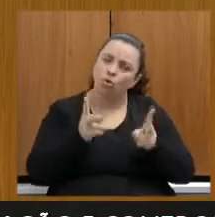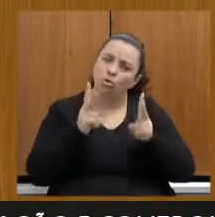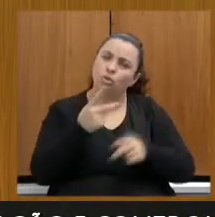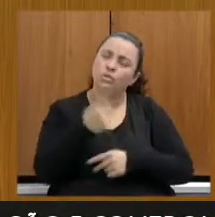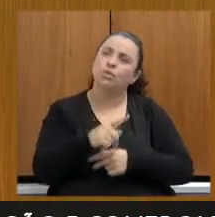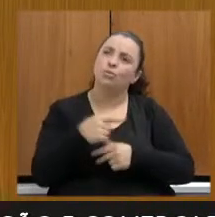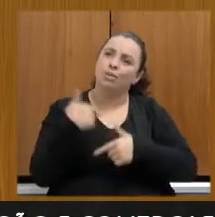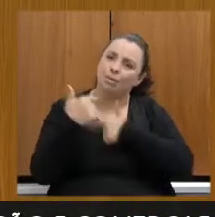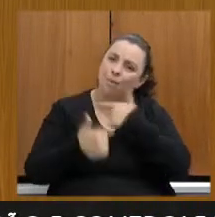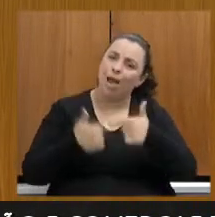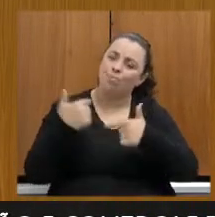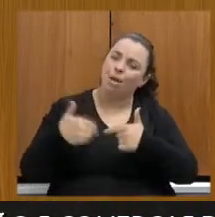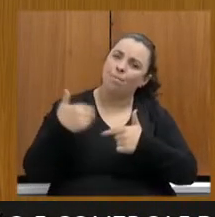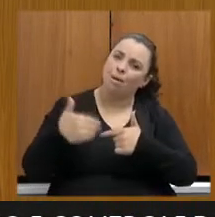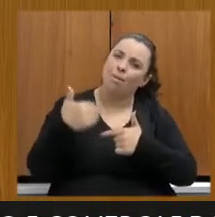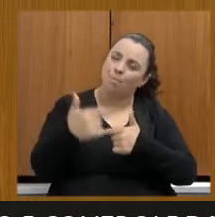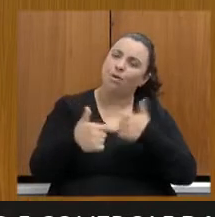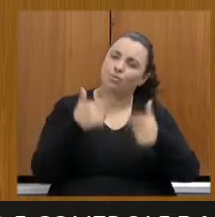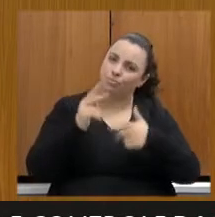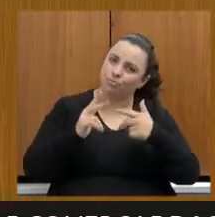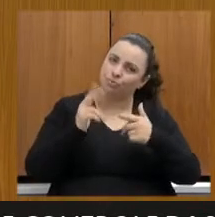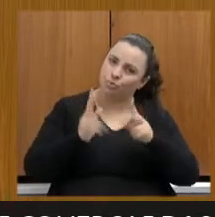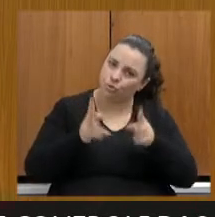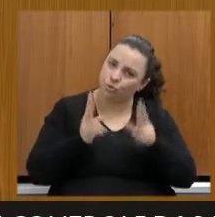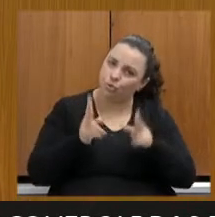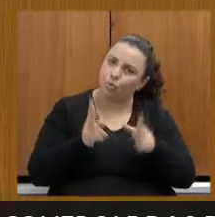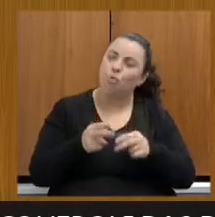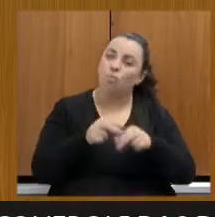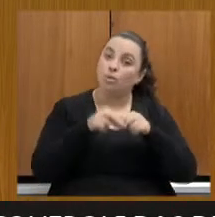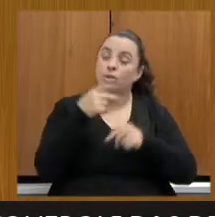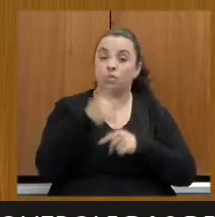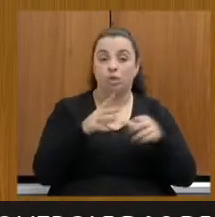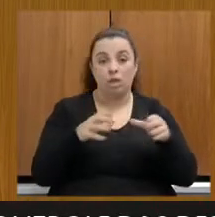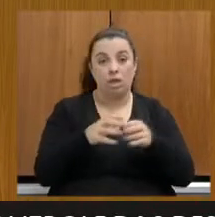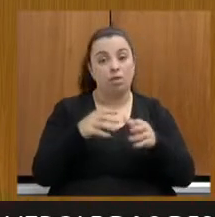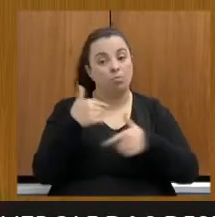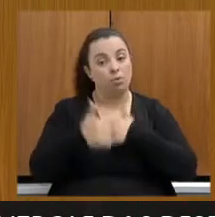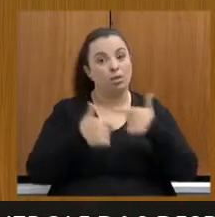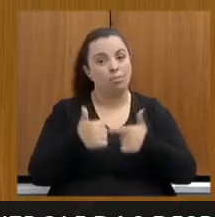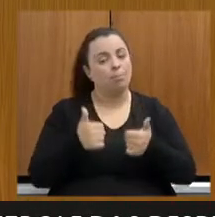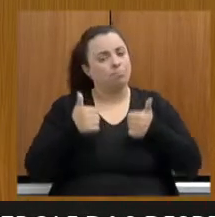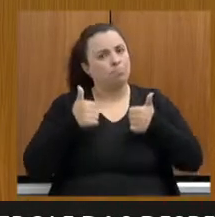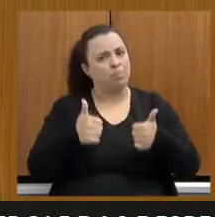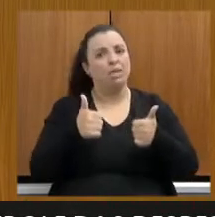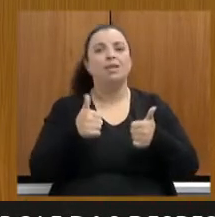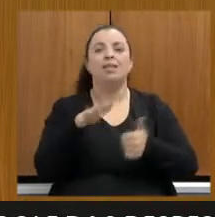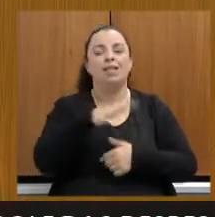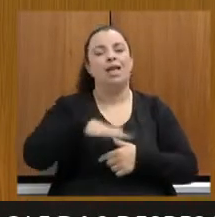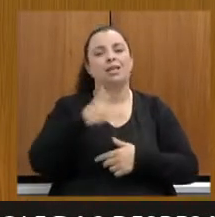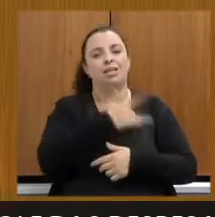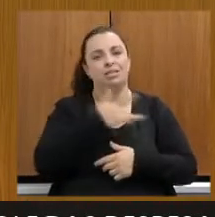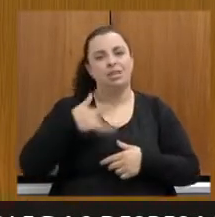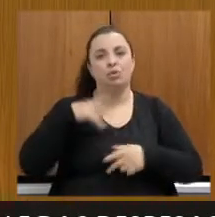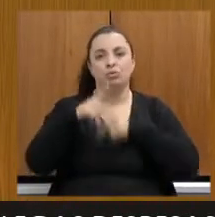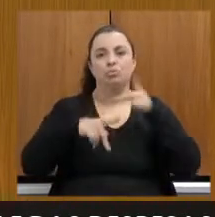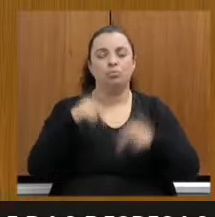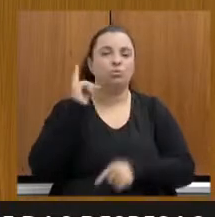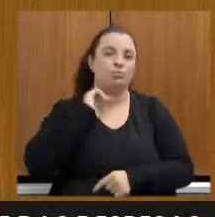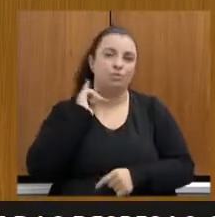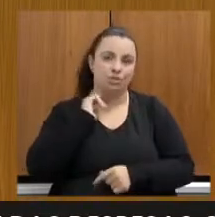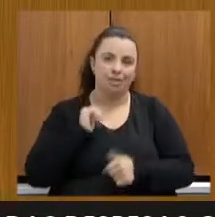nesse ritmo nessa linha porque o Senhor tem feito junto com a sua equipe muito bem essa um pouco de Minas Gerais